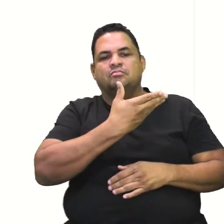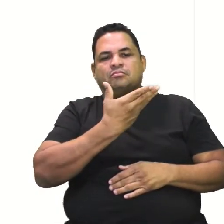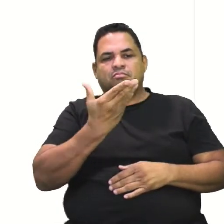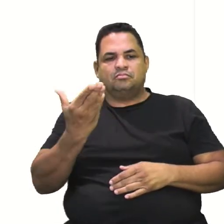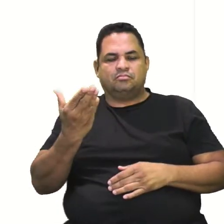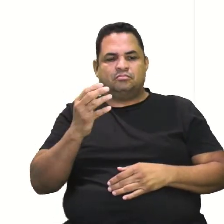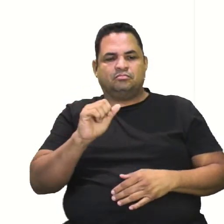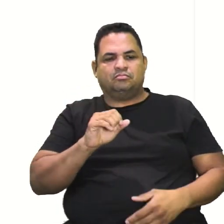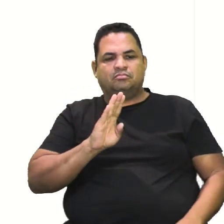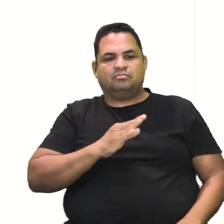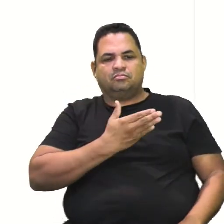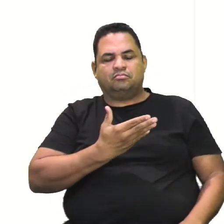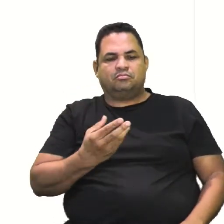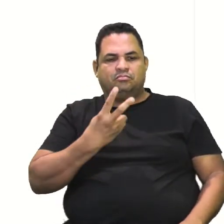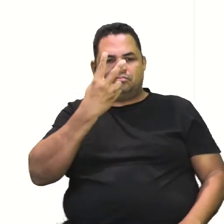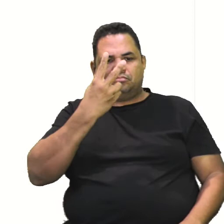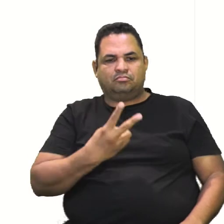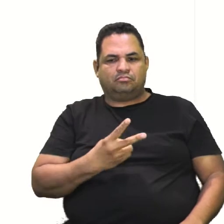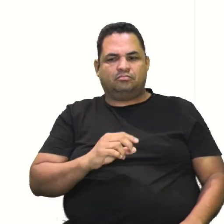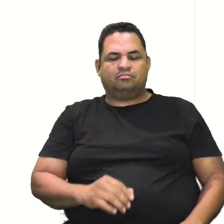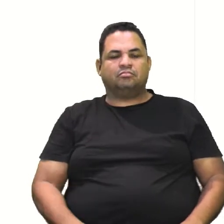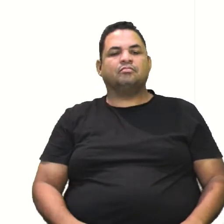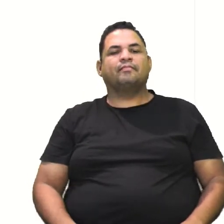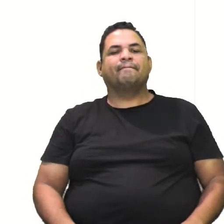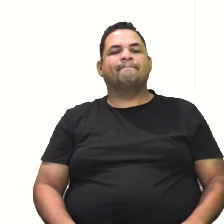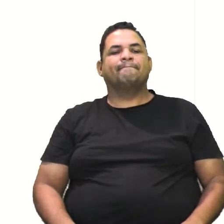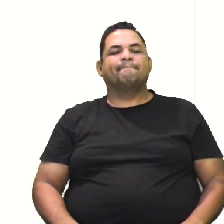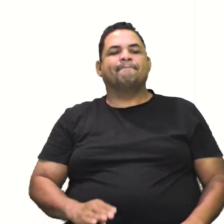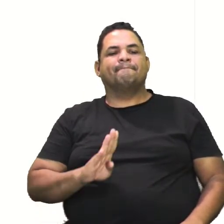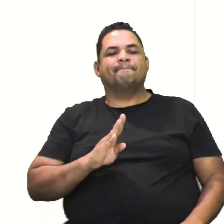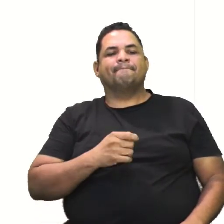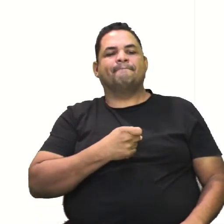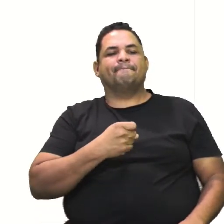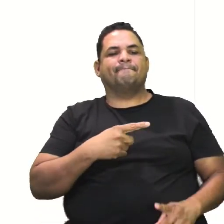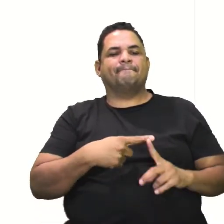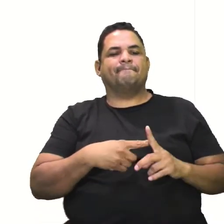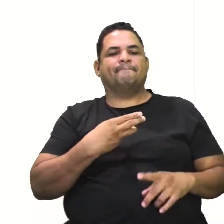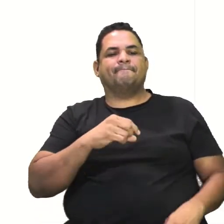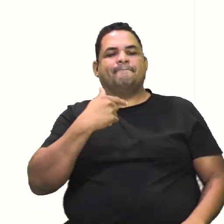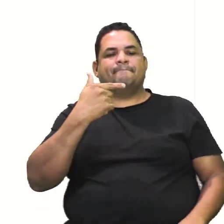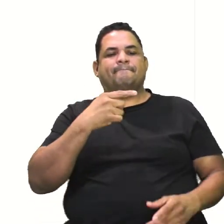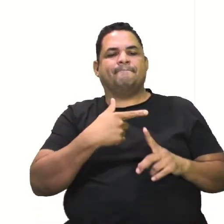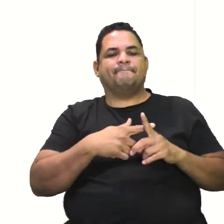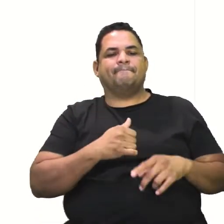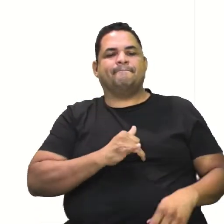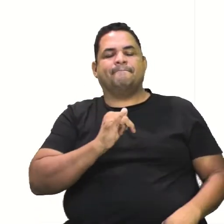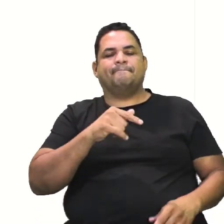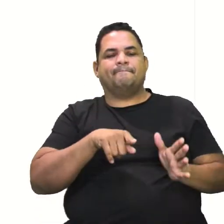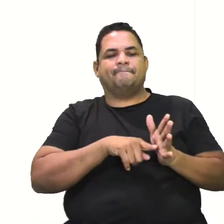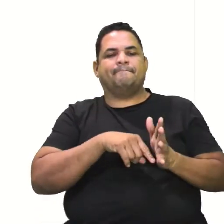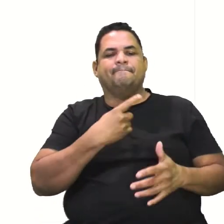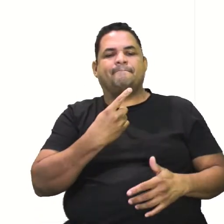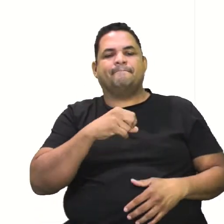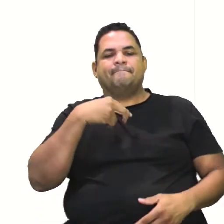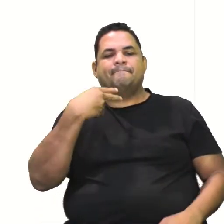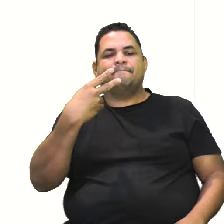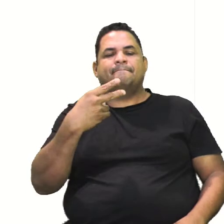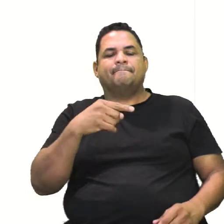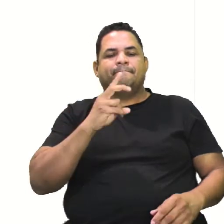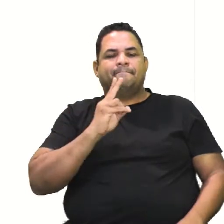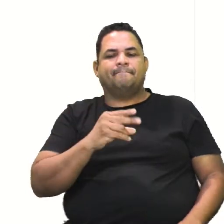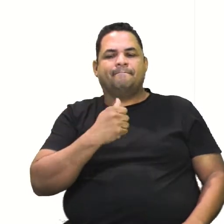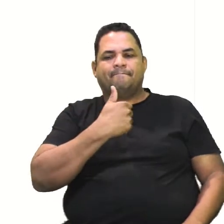quadrado mais y ao quadrado igual a 4. Na letra B, x mais 3 ao quadrado mais y menos 1